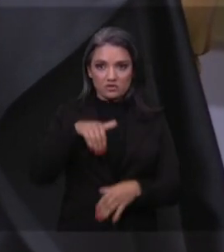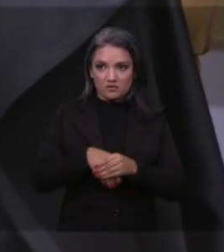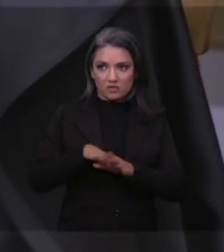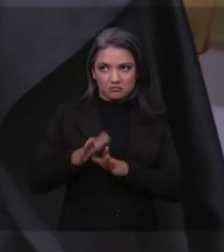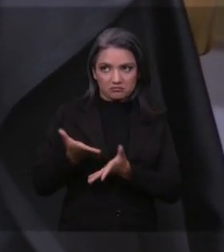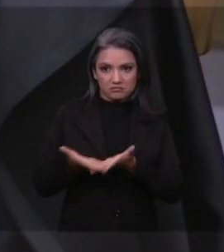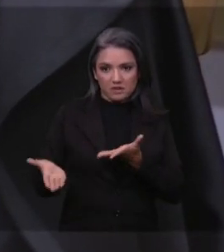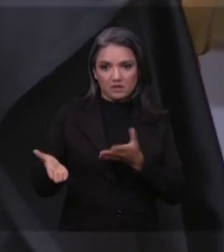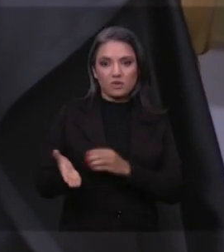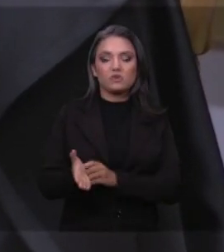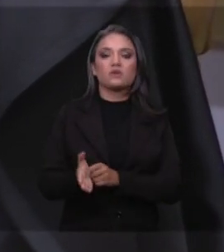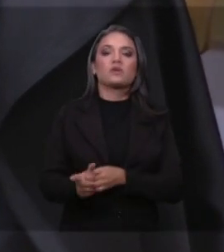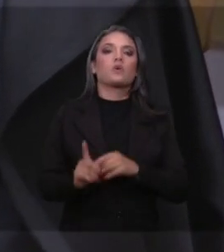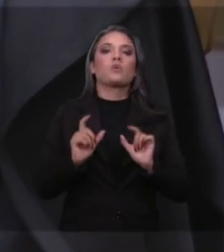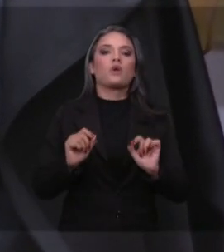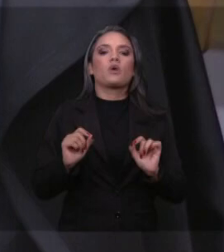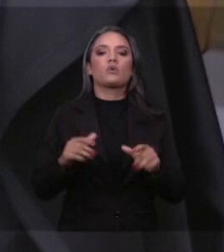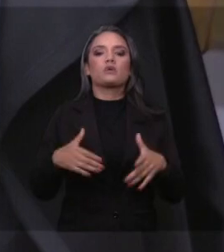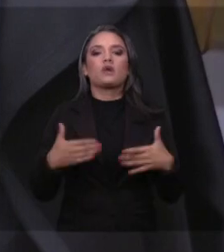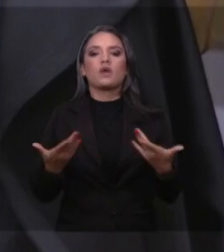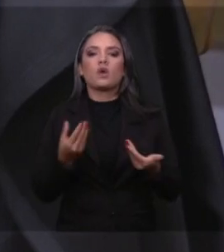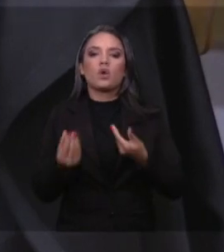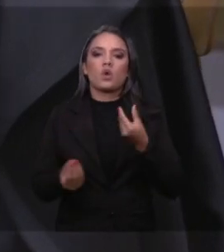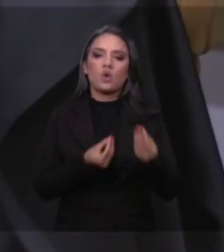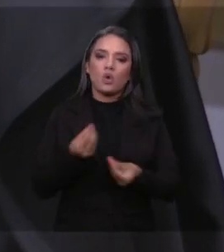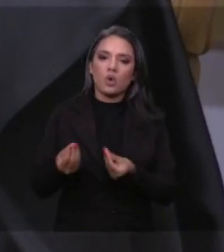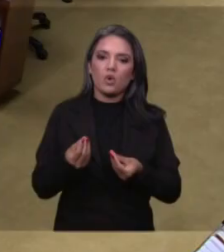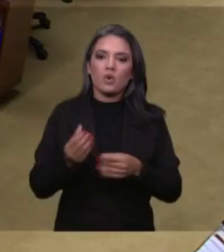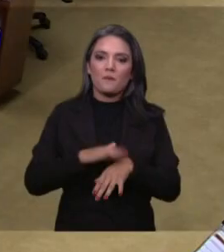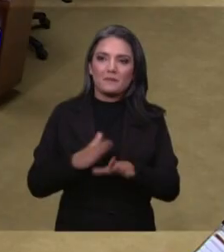era a seguinte, é o alcance da modulação. Não teria alcançado